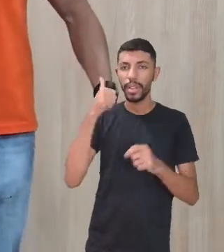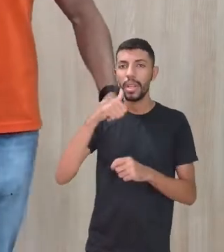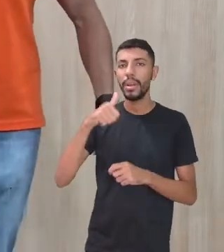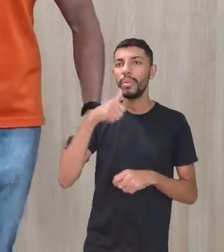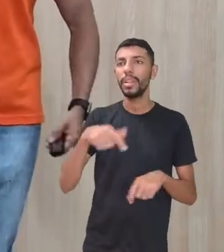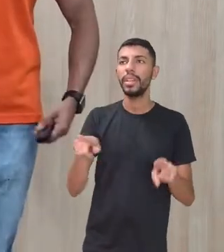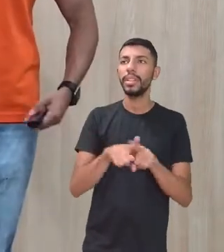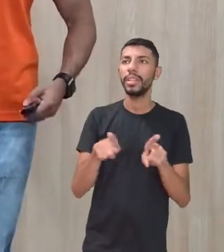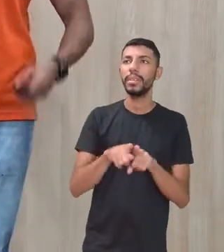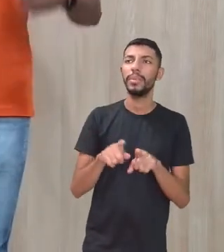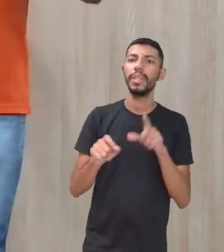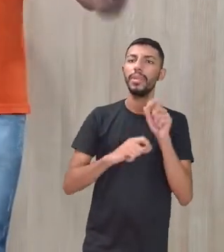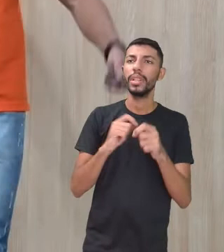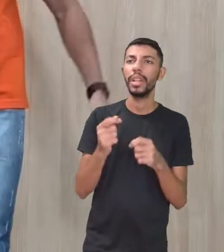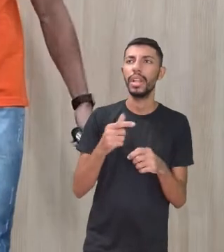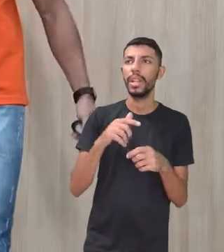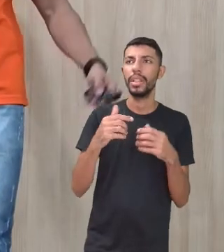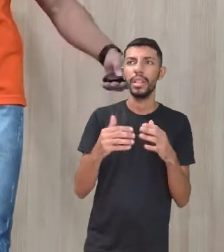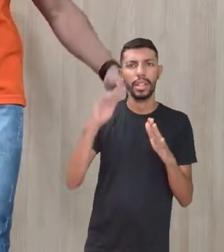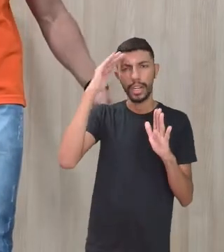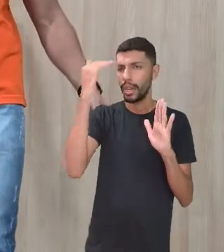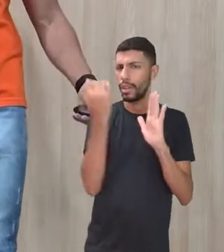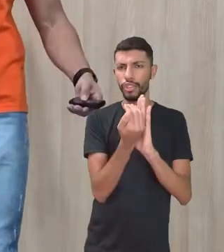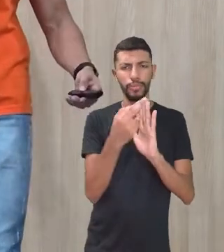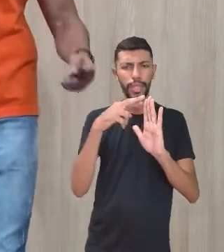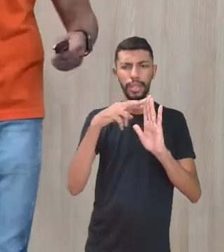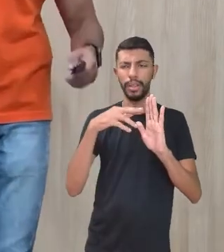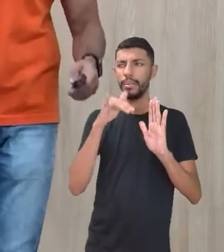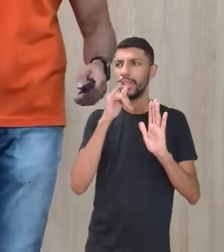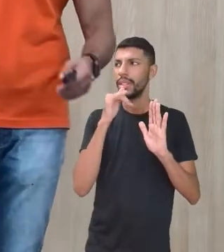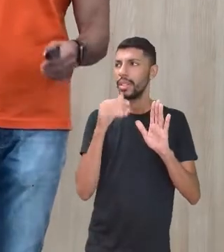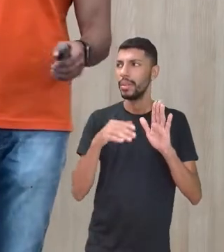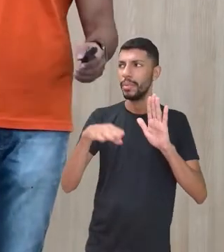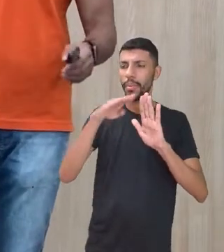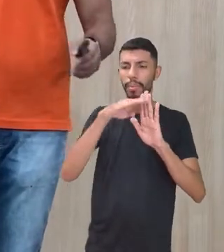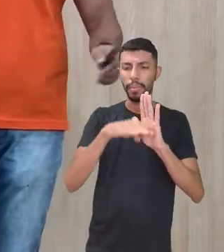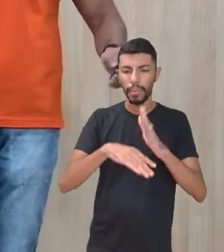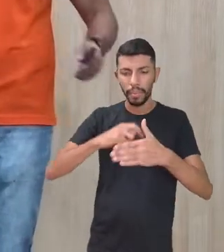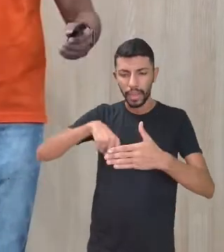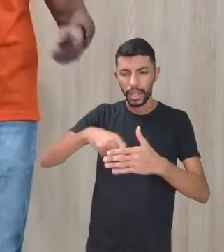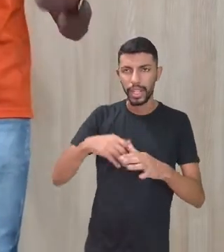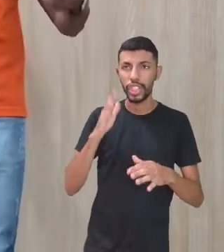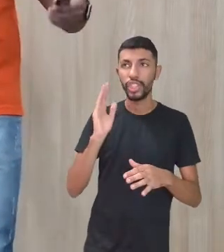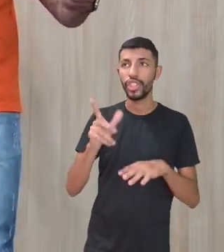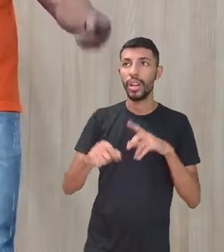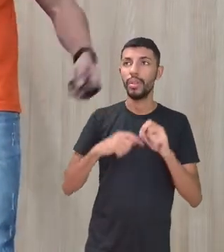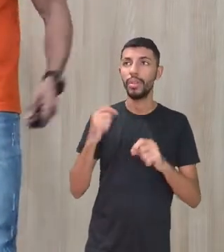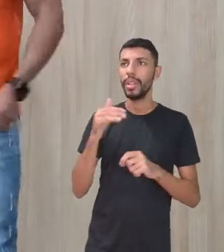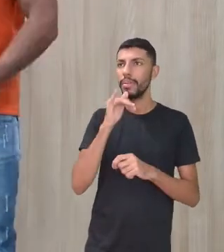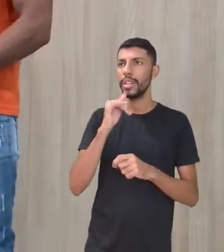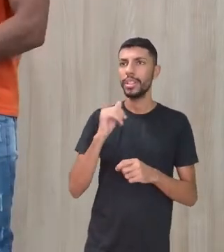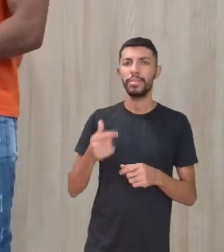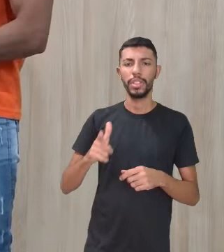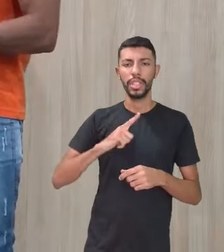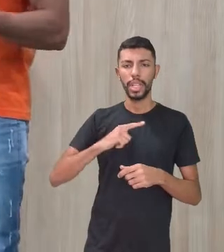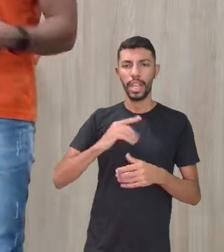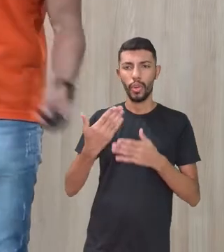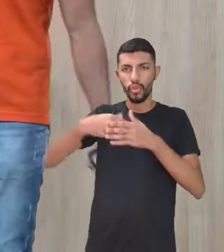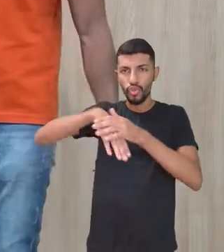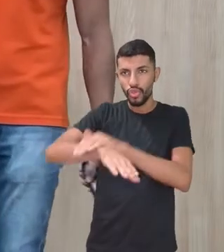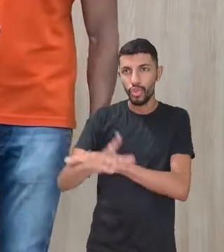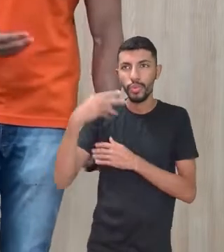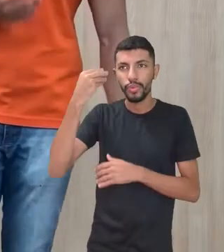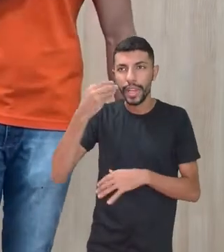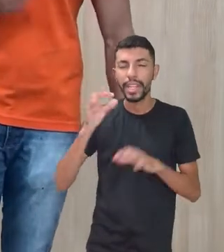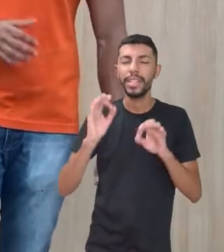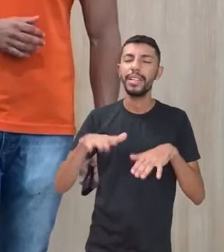também, não segue tanto receita, né? Vai no tato lá, colocou, já sabe que tá bom, então a